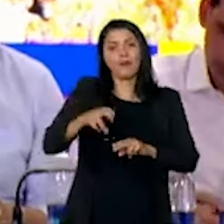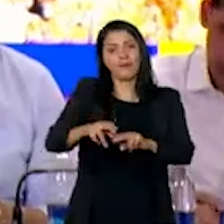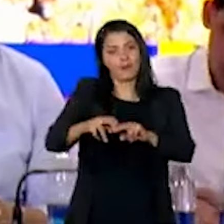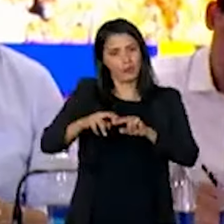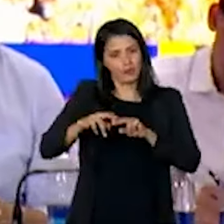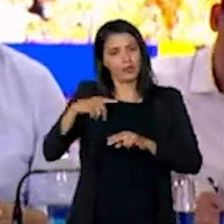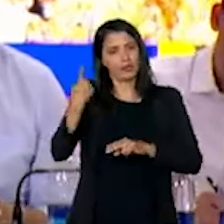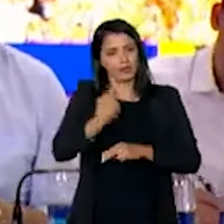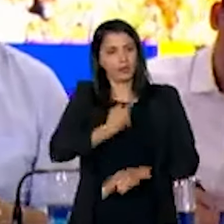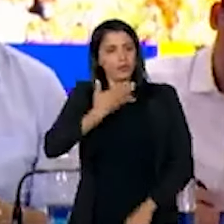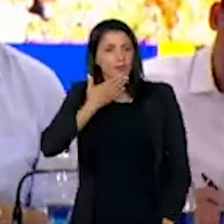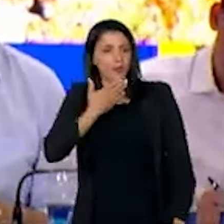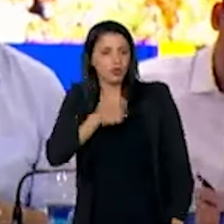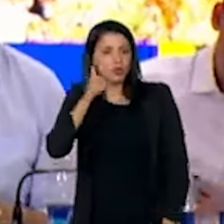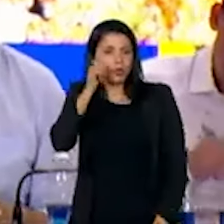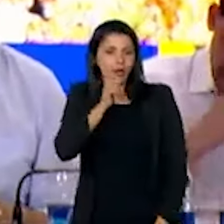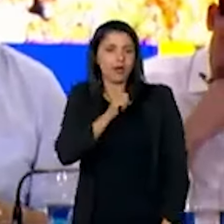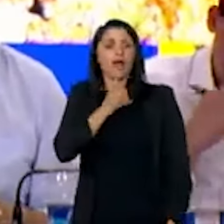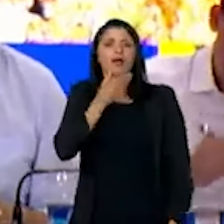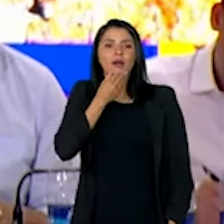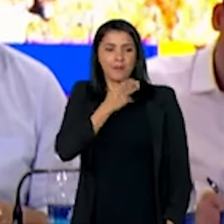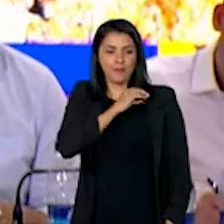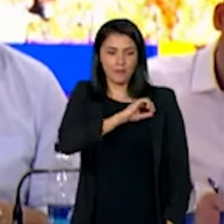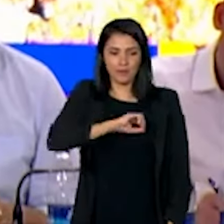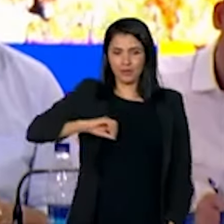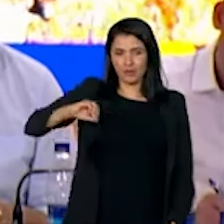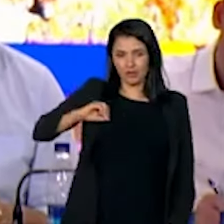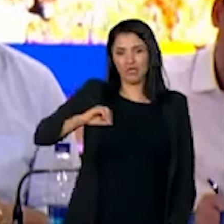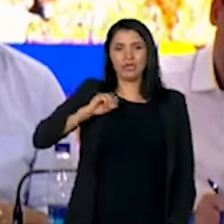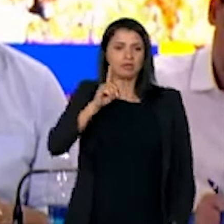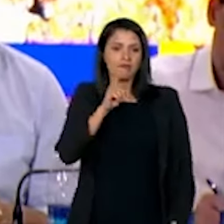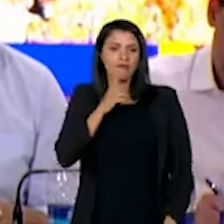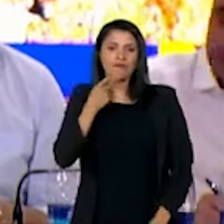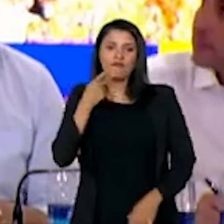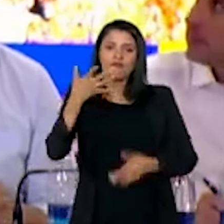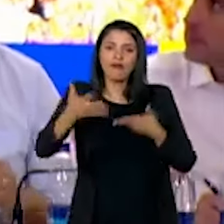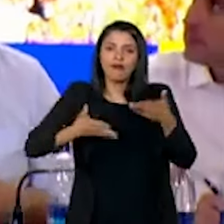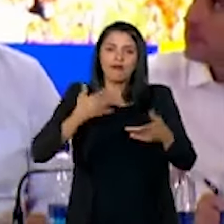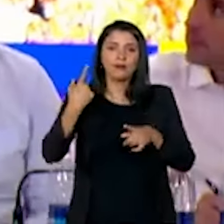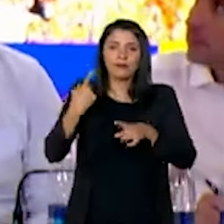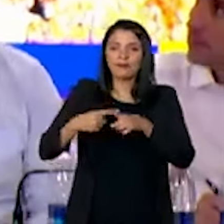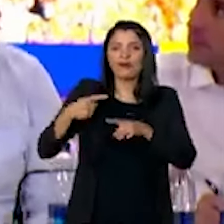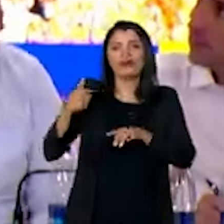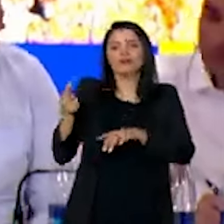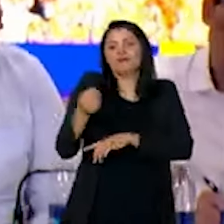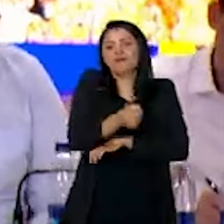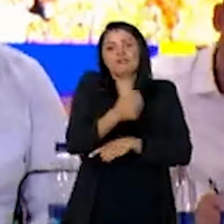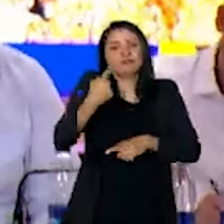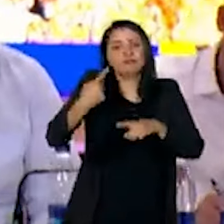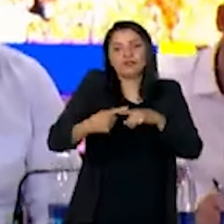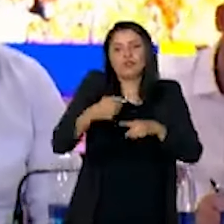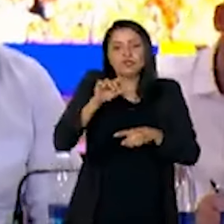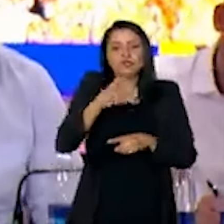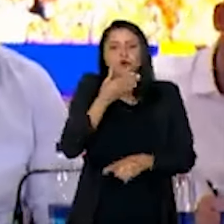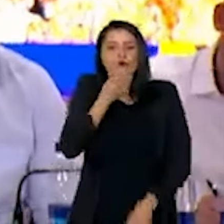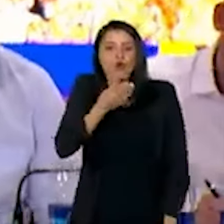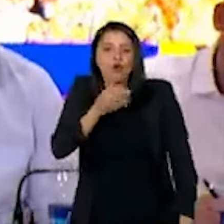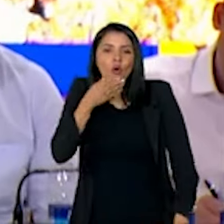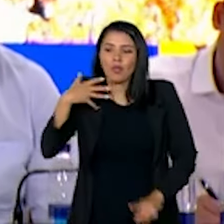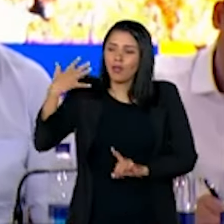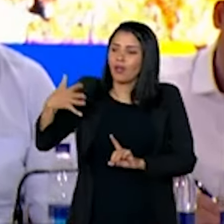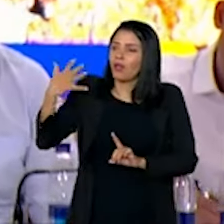que nós pedimos para a Marina e para a Sônia falar, para as mulheres falarem aqui, porque senão, e a Nízia, porque senão era só homem falando.